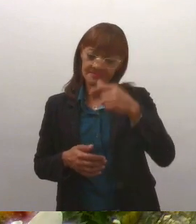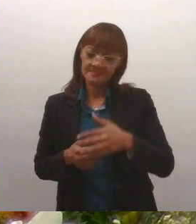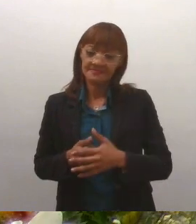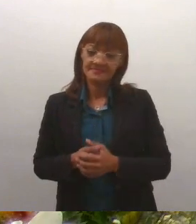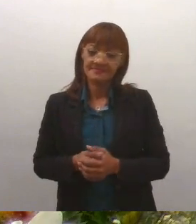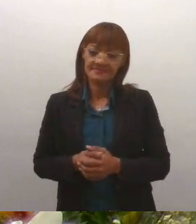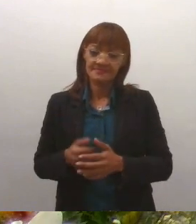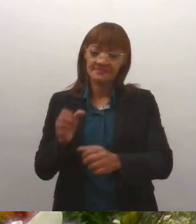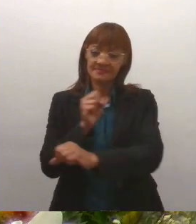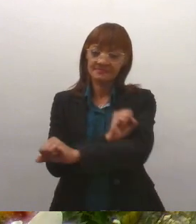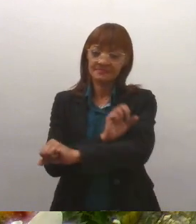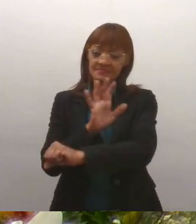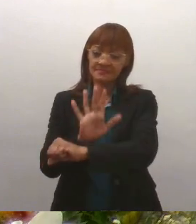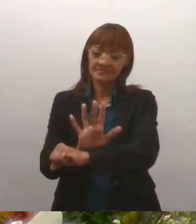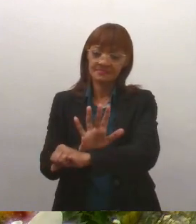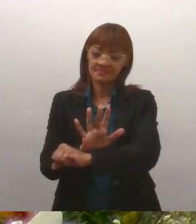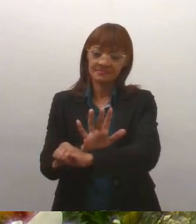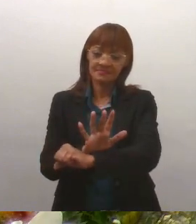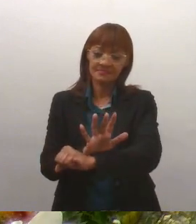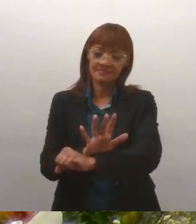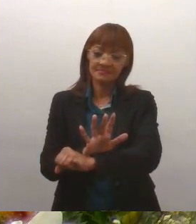meu querido